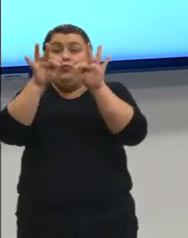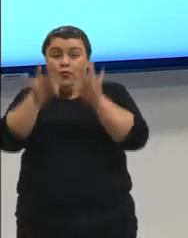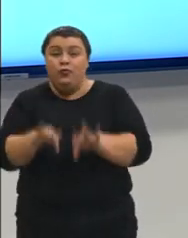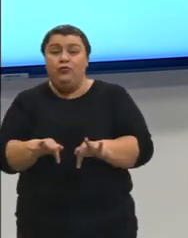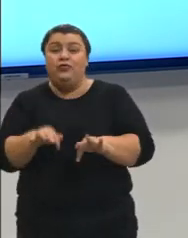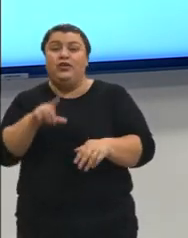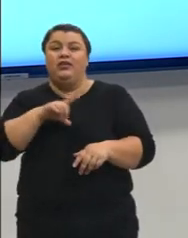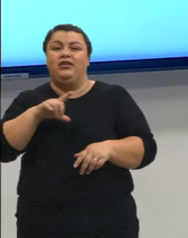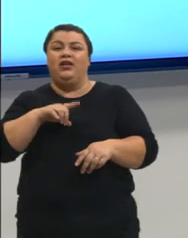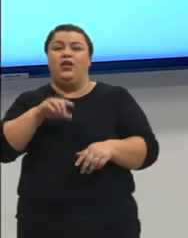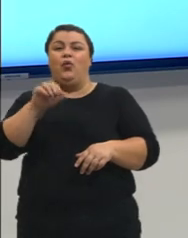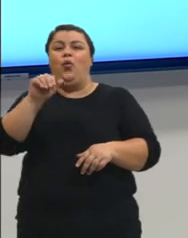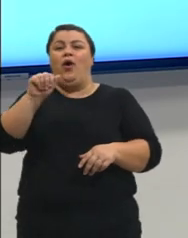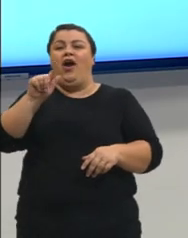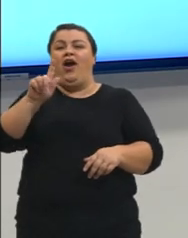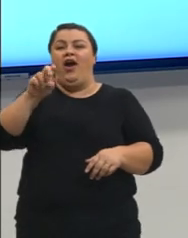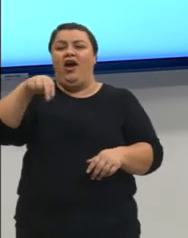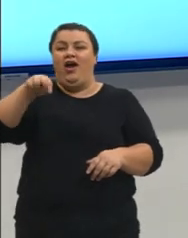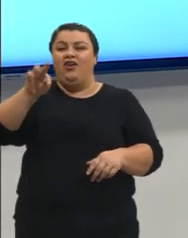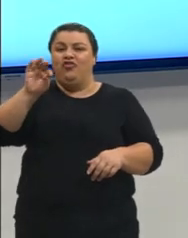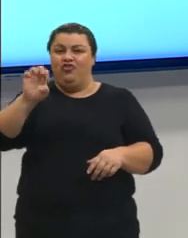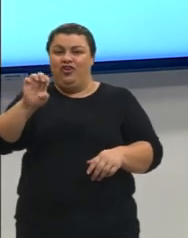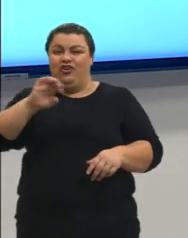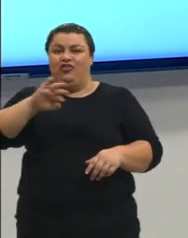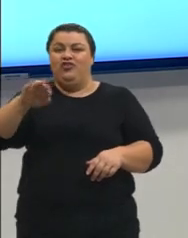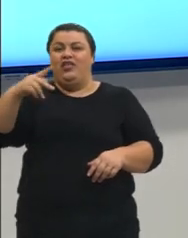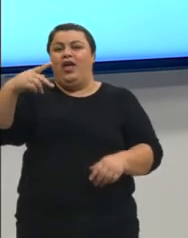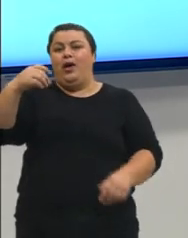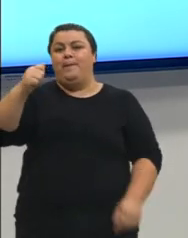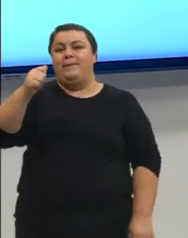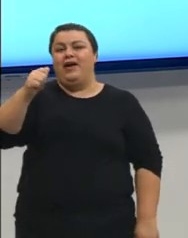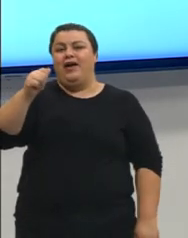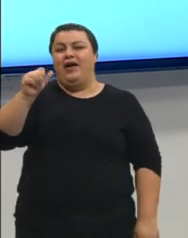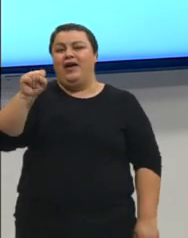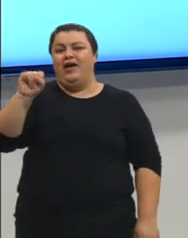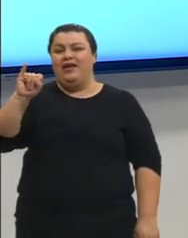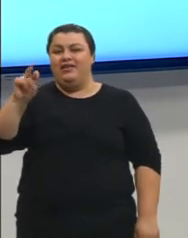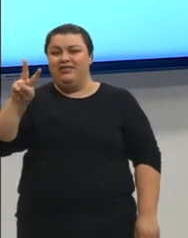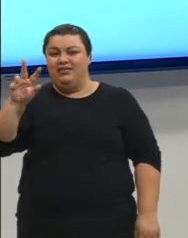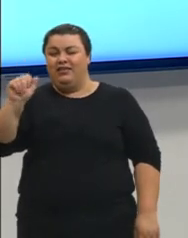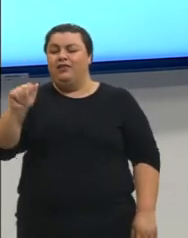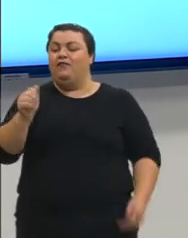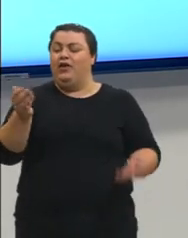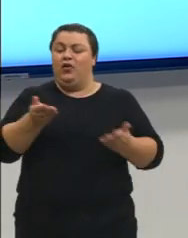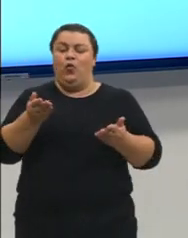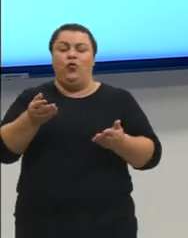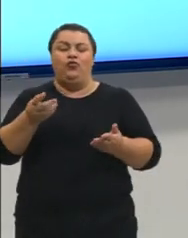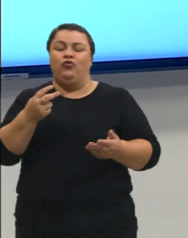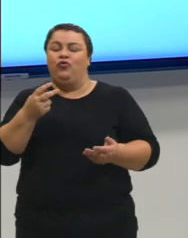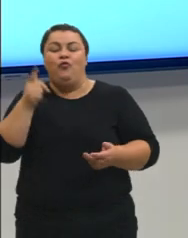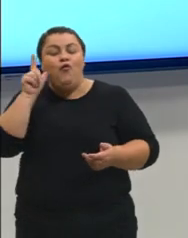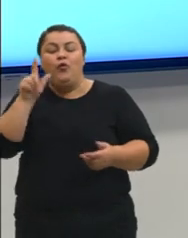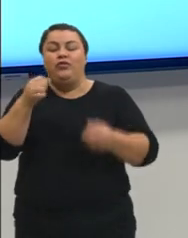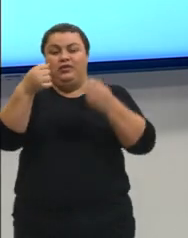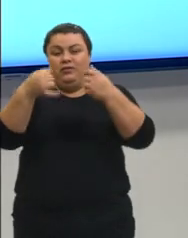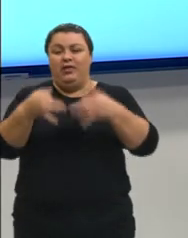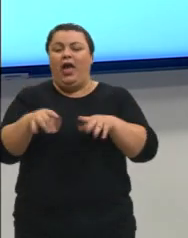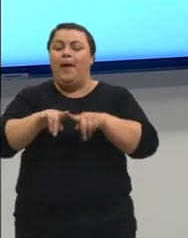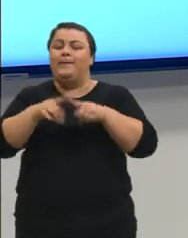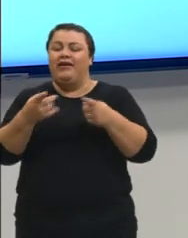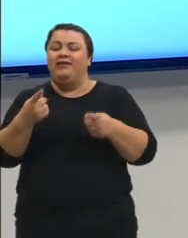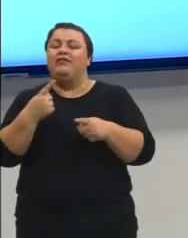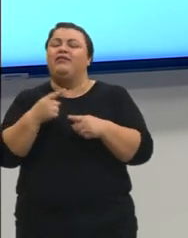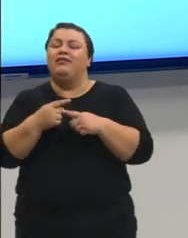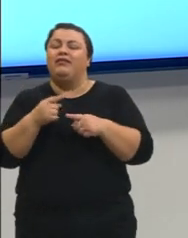nosso agente da passiva que não dá tempo de explicar hoje para um conceito um pouquinho ou mais complexo mas também algumas